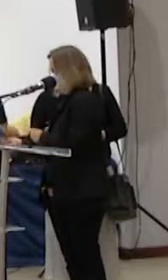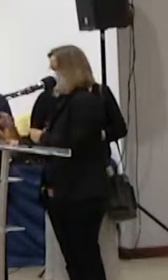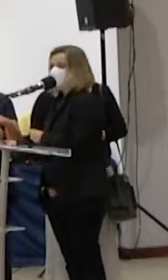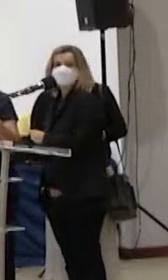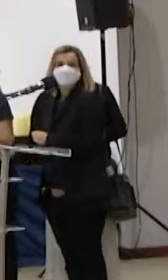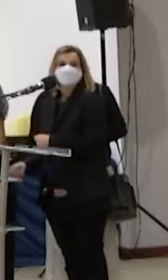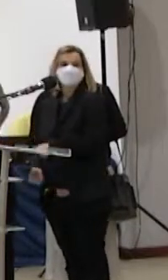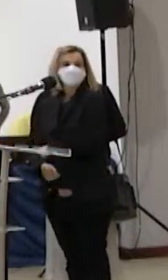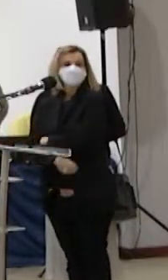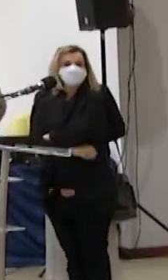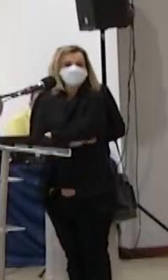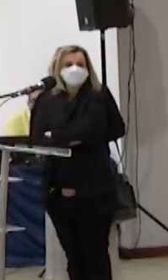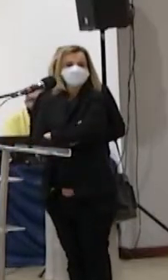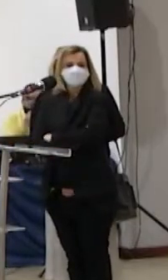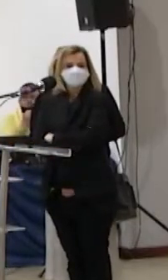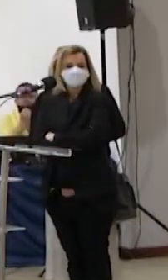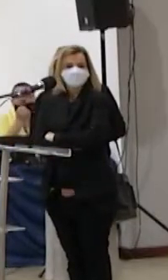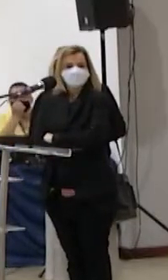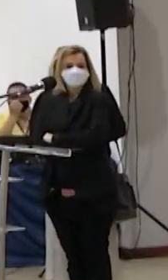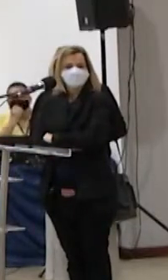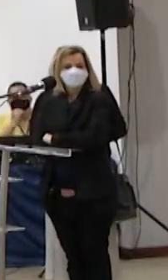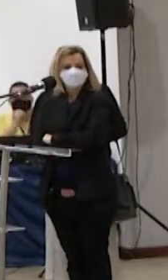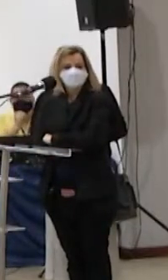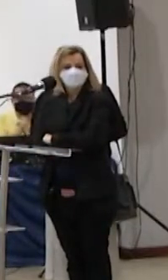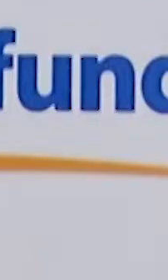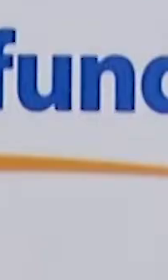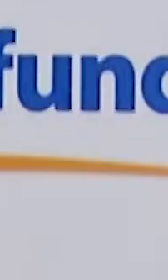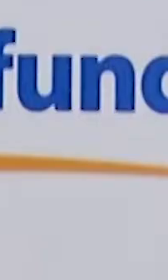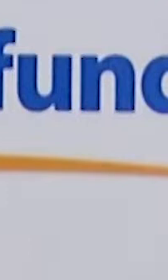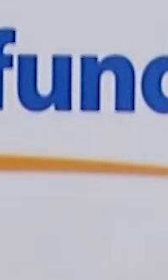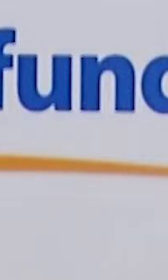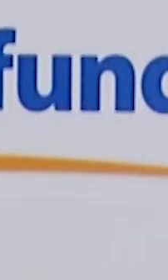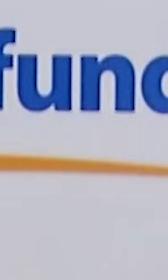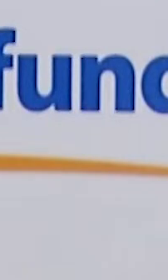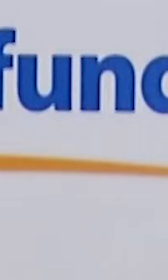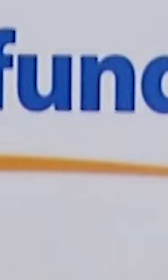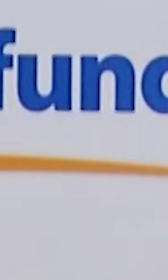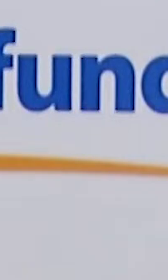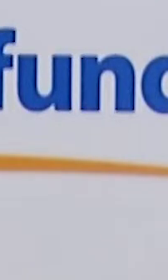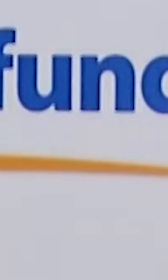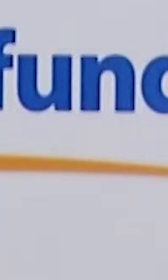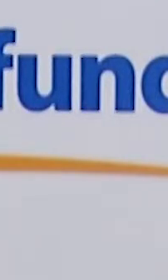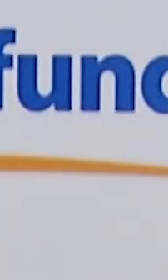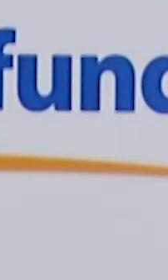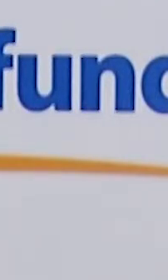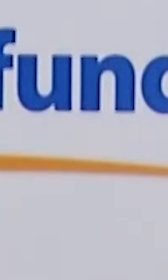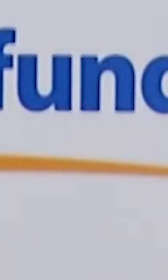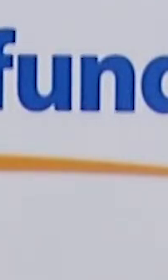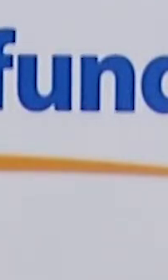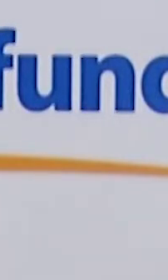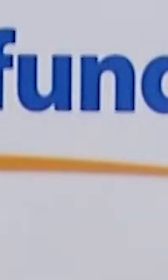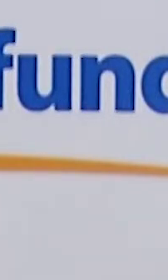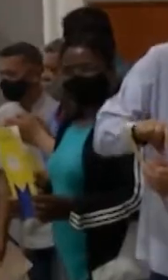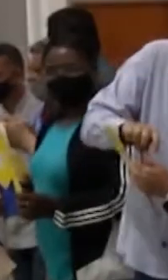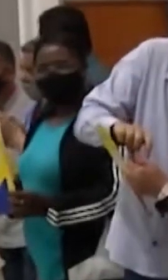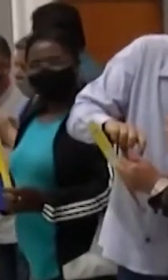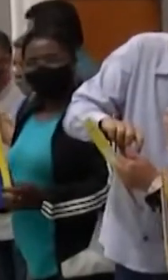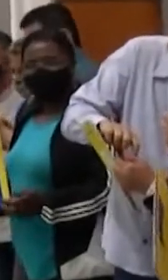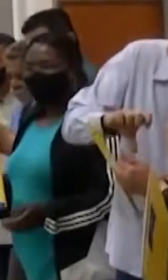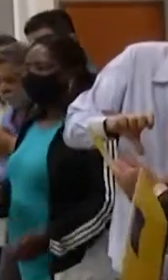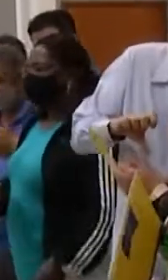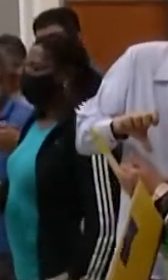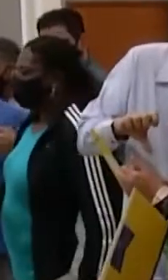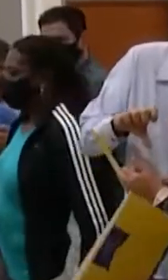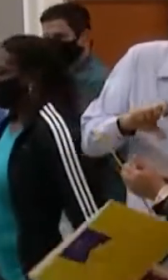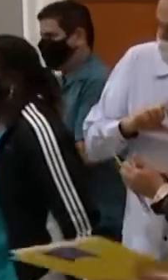esgoto, iluminação, drenagem e pavimentação. Ainda de acordo com o diretor de regularização fundiária, essas